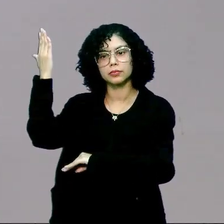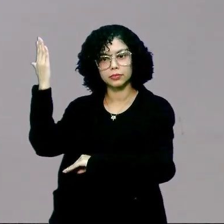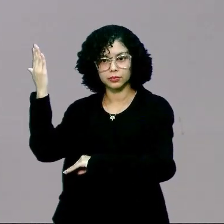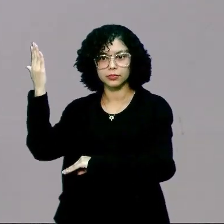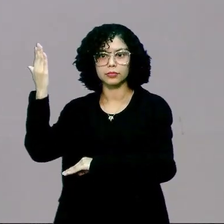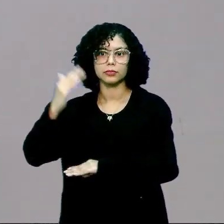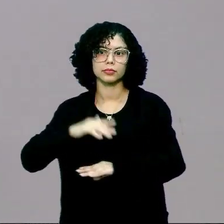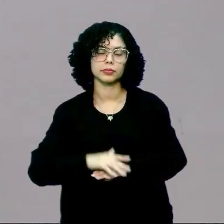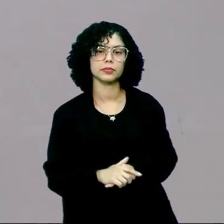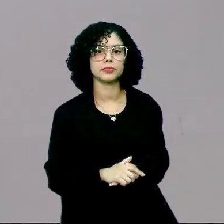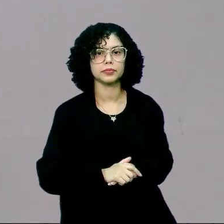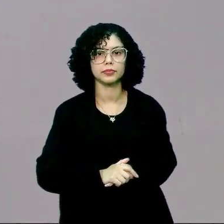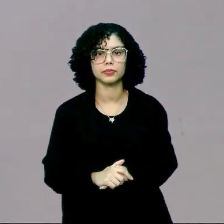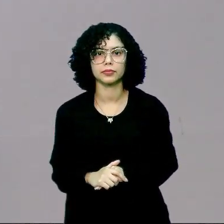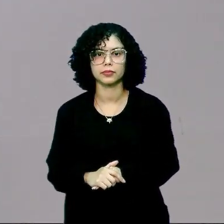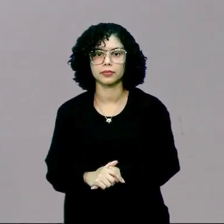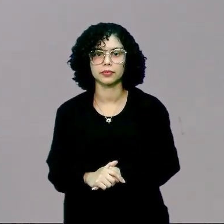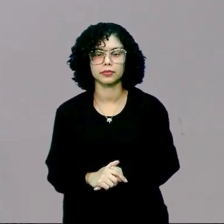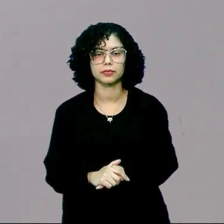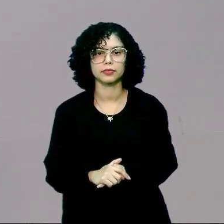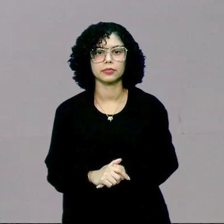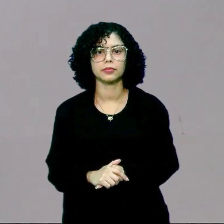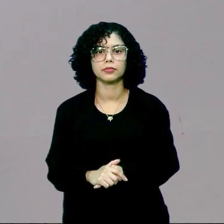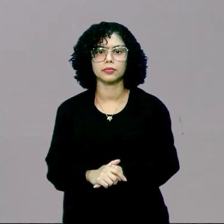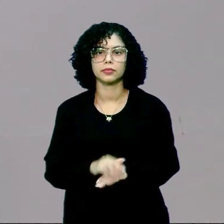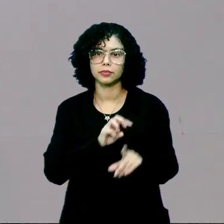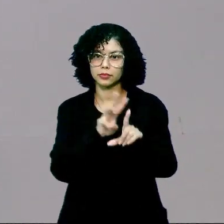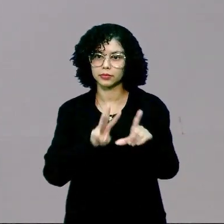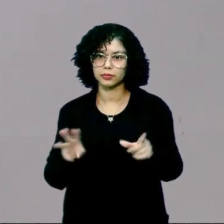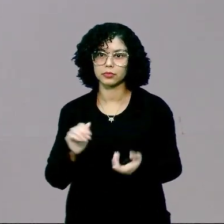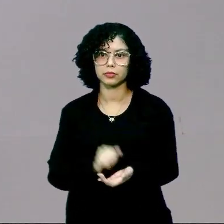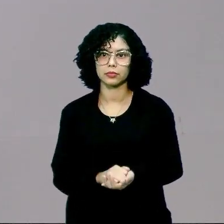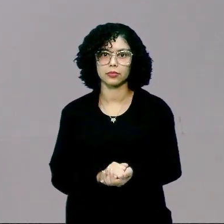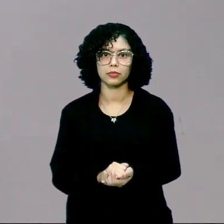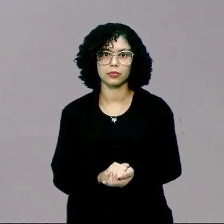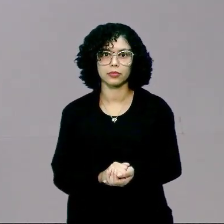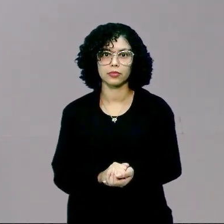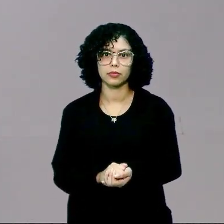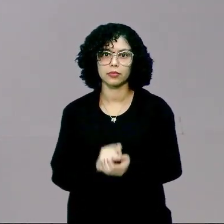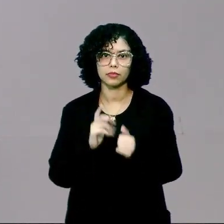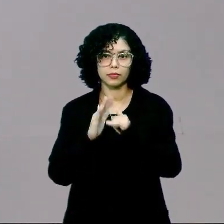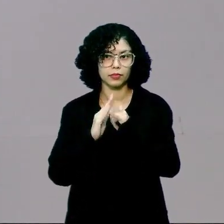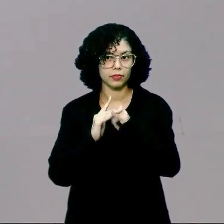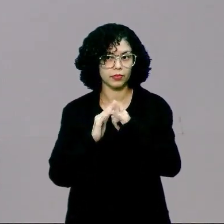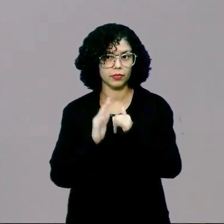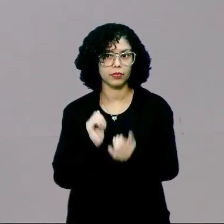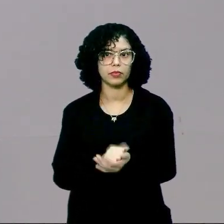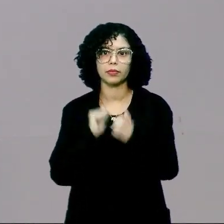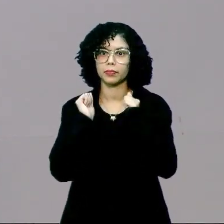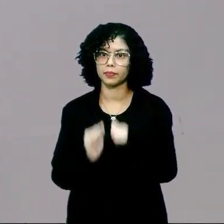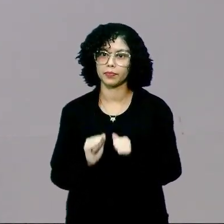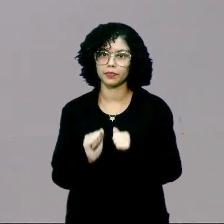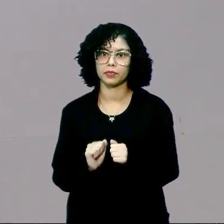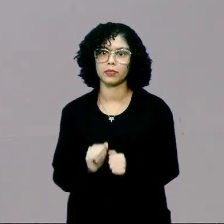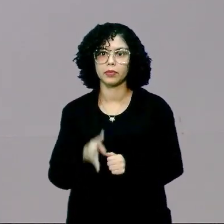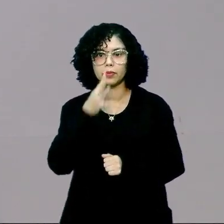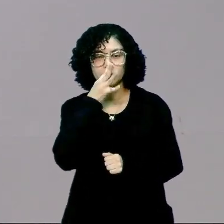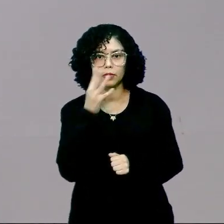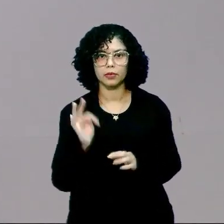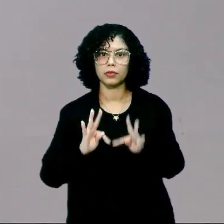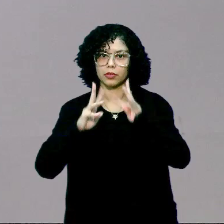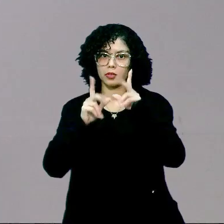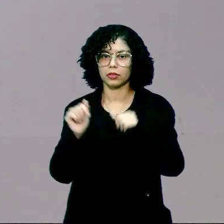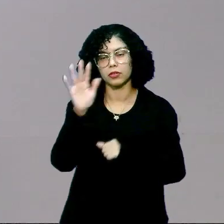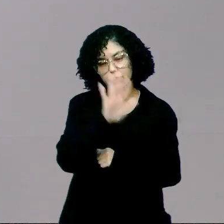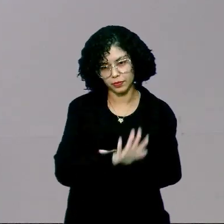os nossos canais que estão aí na sua tela, os sites, né, o nosso canal no YouTube, e você pode assistir